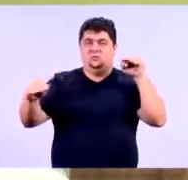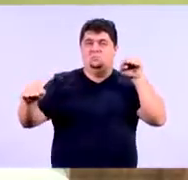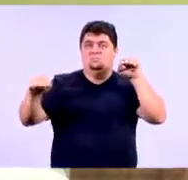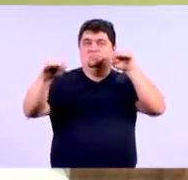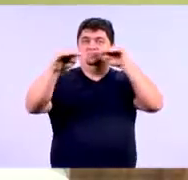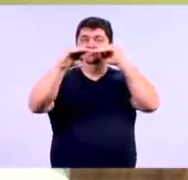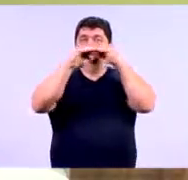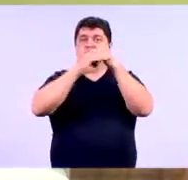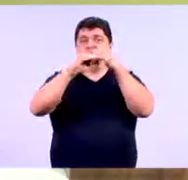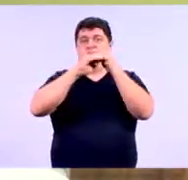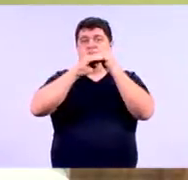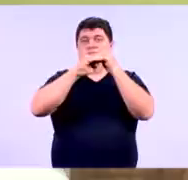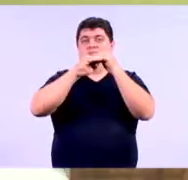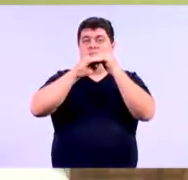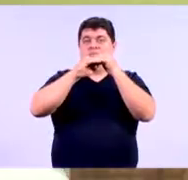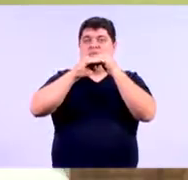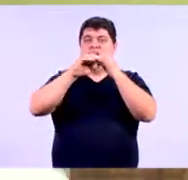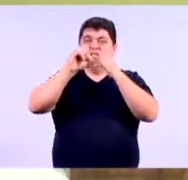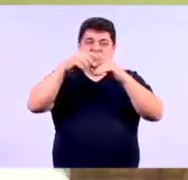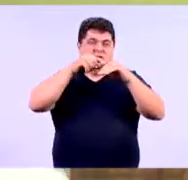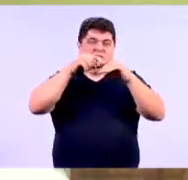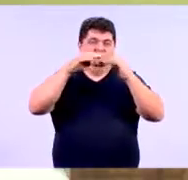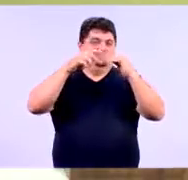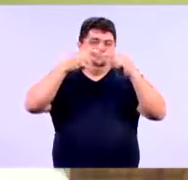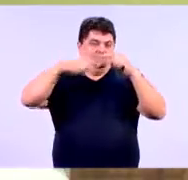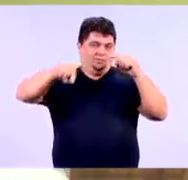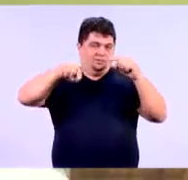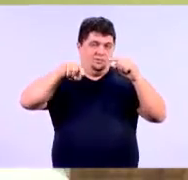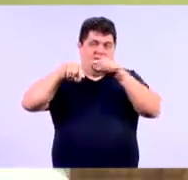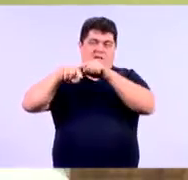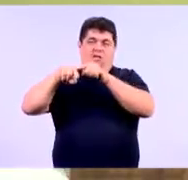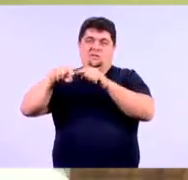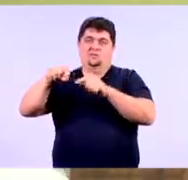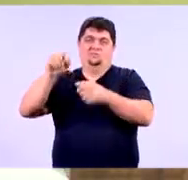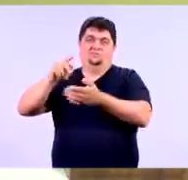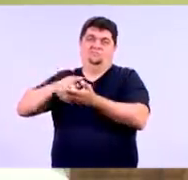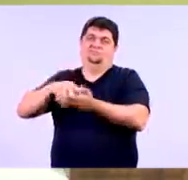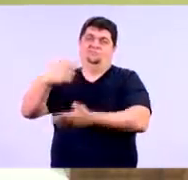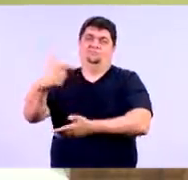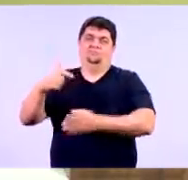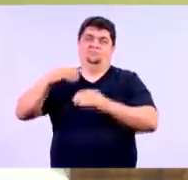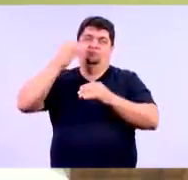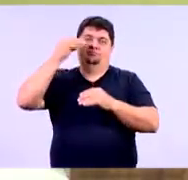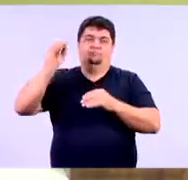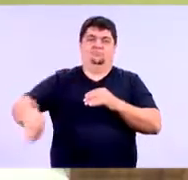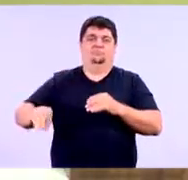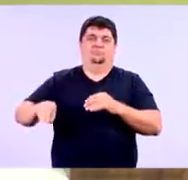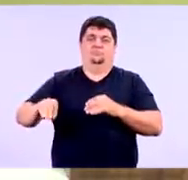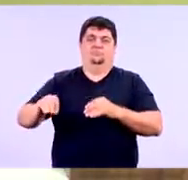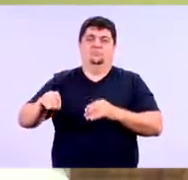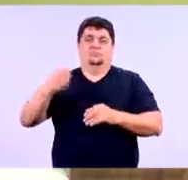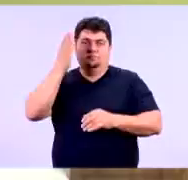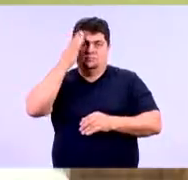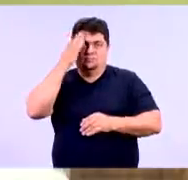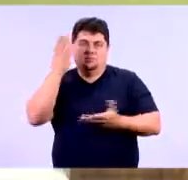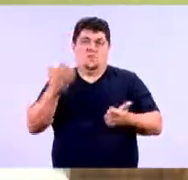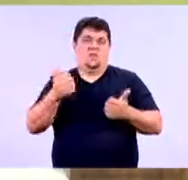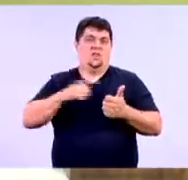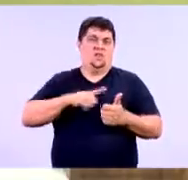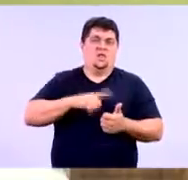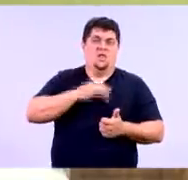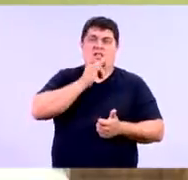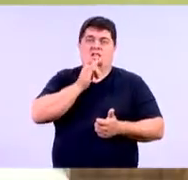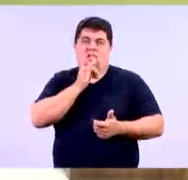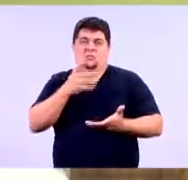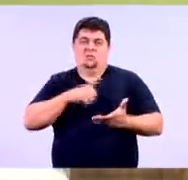vai poder ser exigida, ela não vai valer. A mesma coisa serve para as leis ordinárias. Então, se tem a